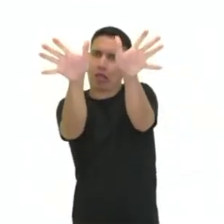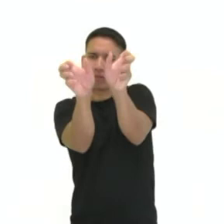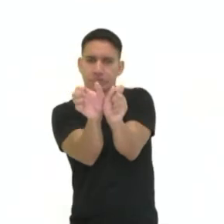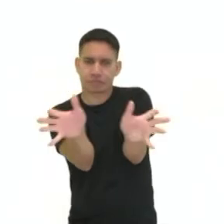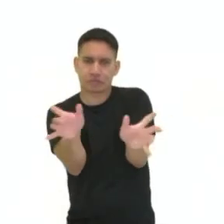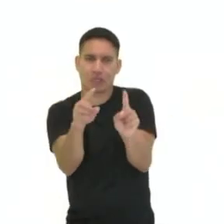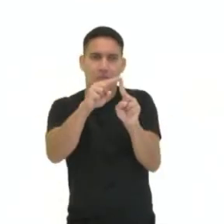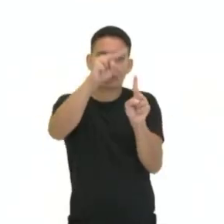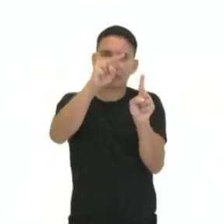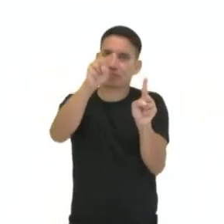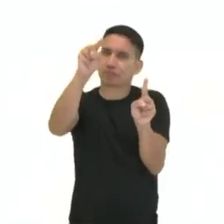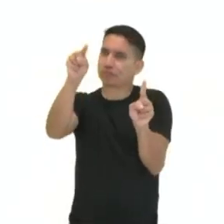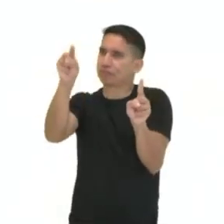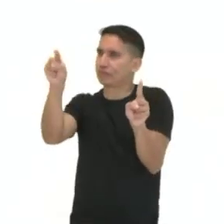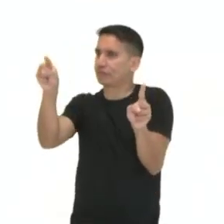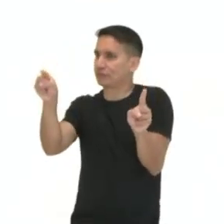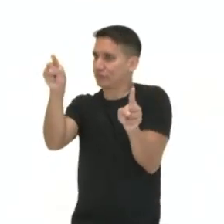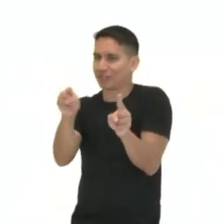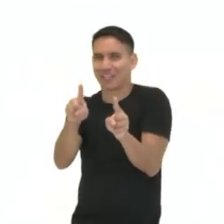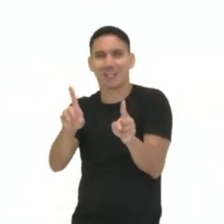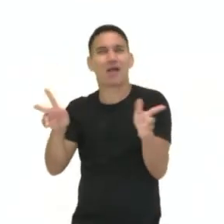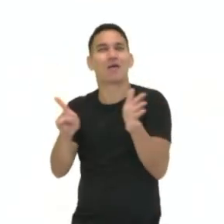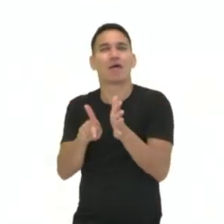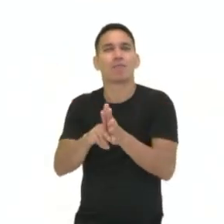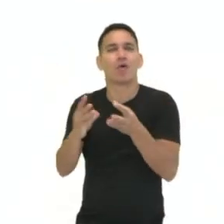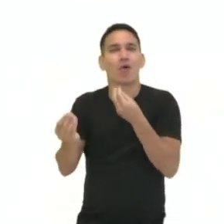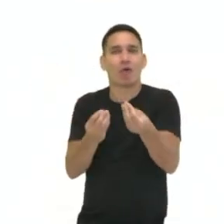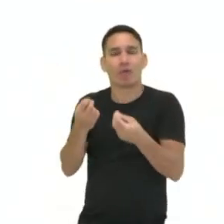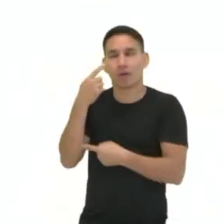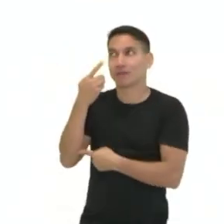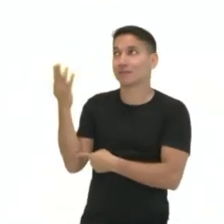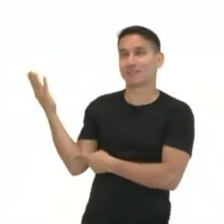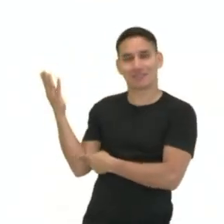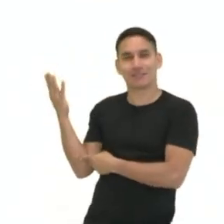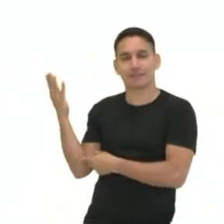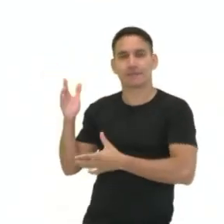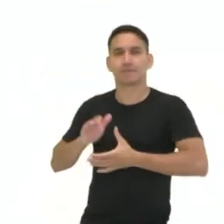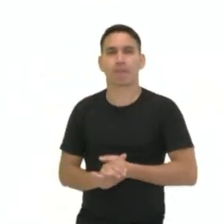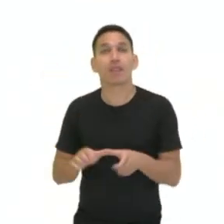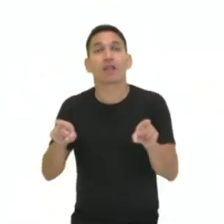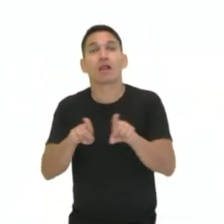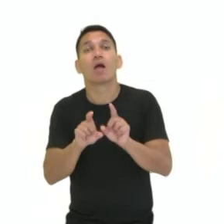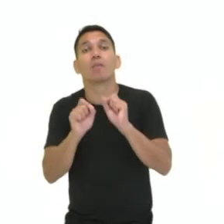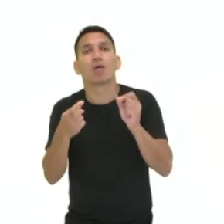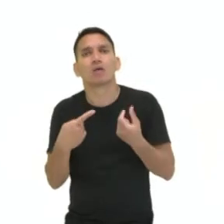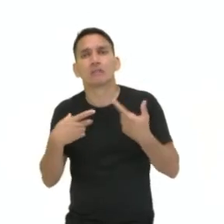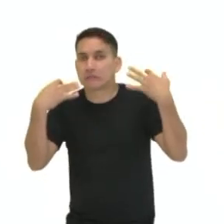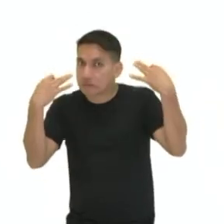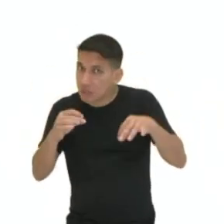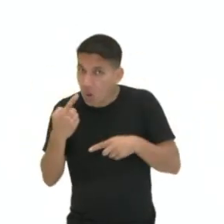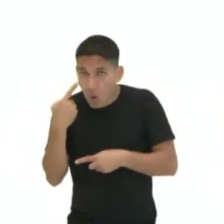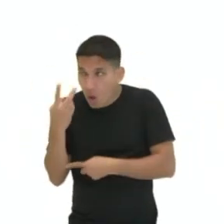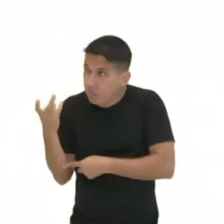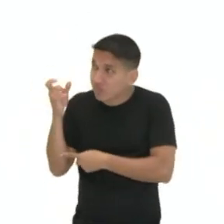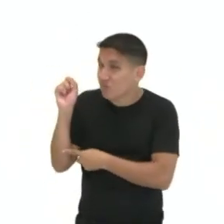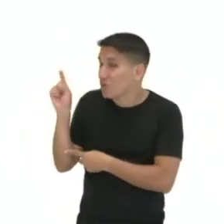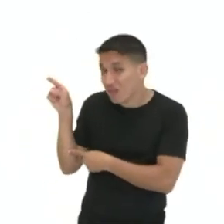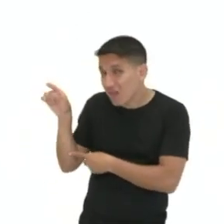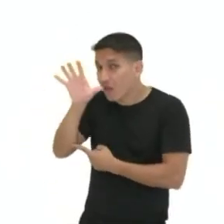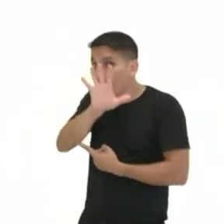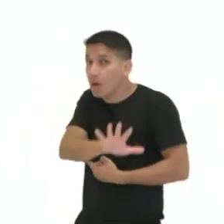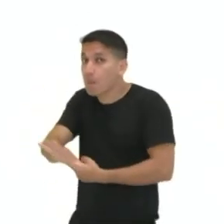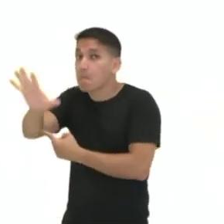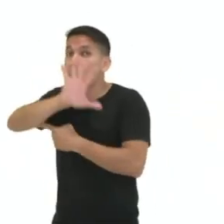em zigue-zague, num formato que forma ali, né, um V invertido, e que, de certa forma, essa imagem